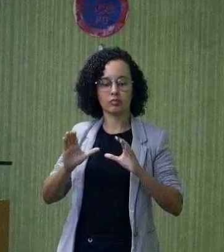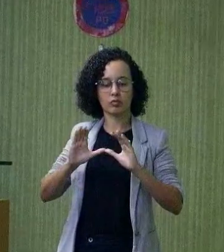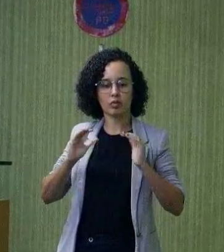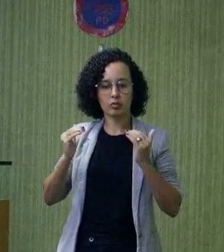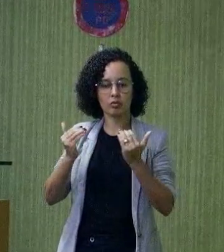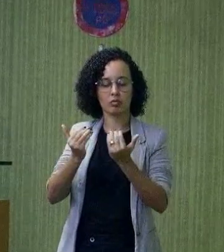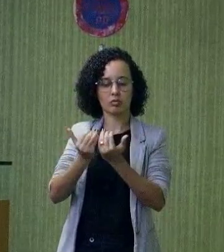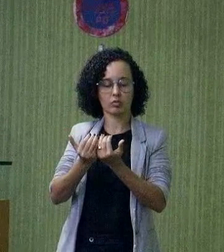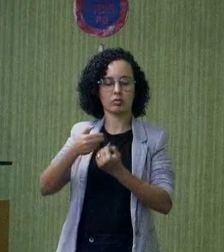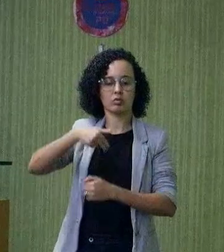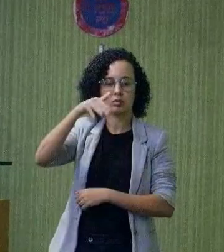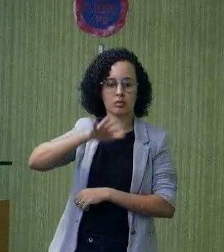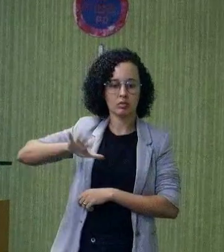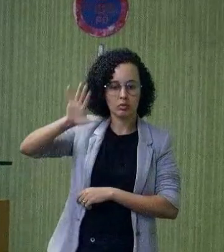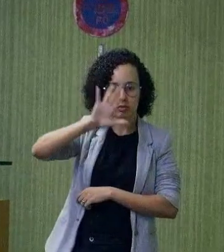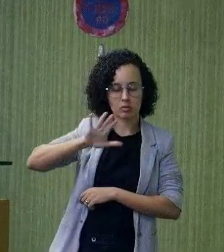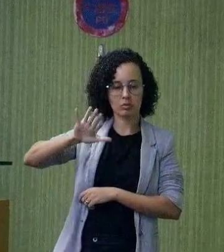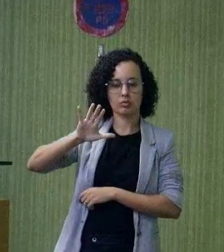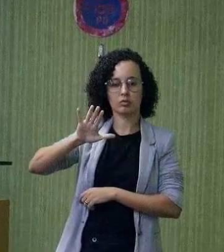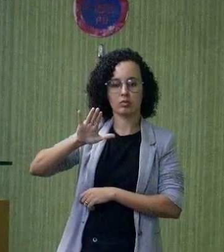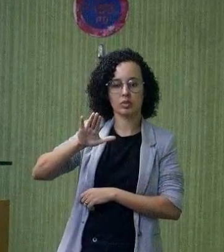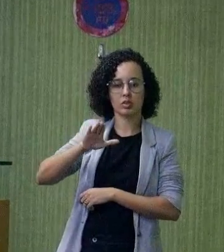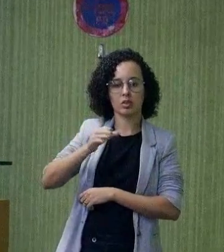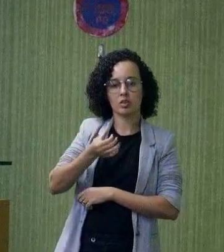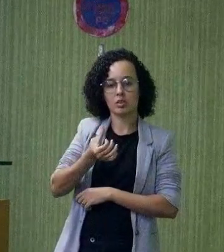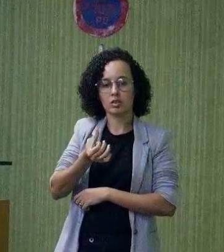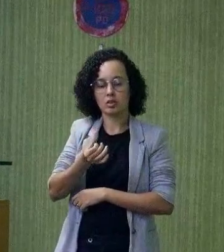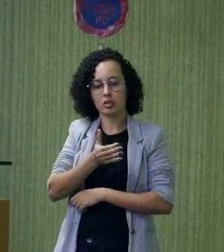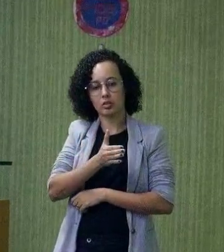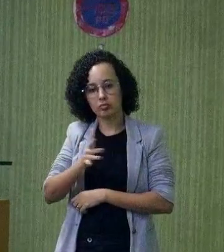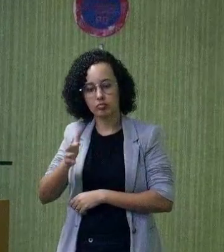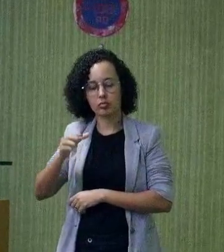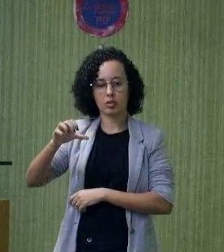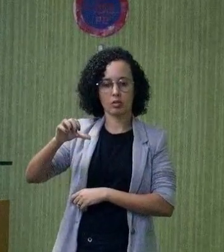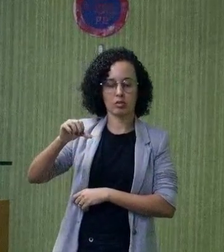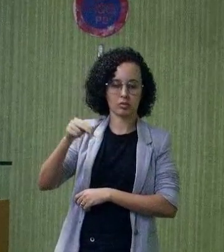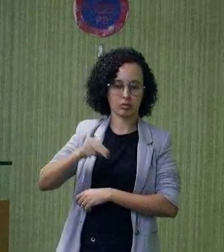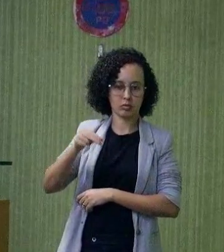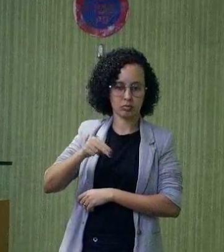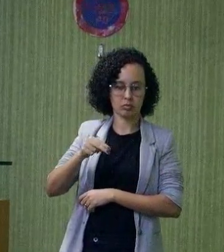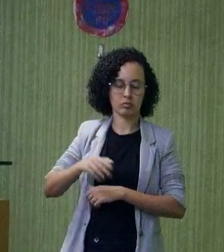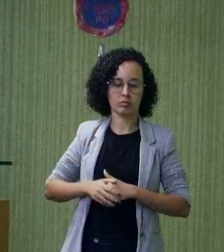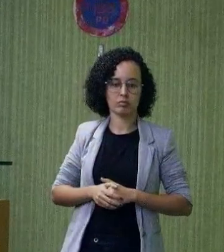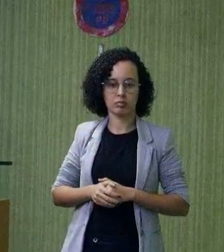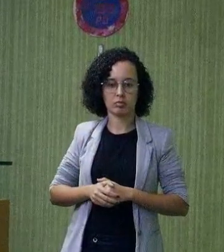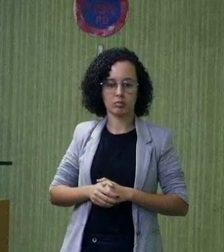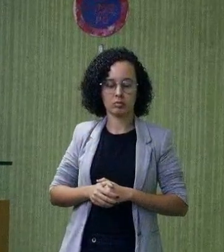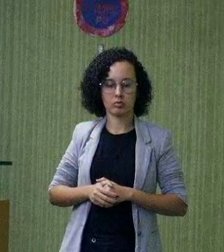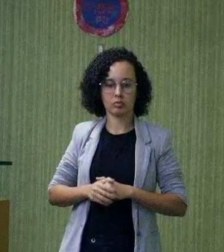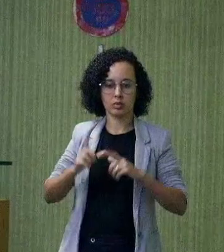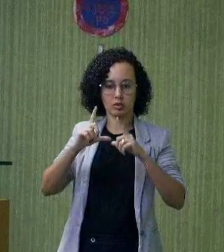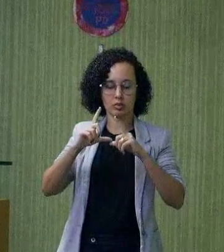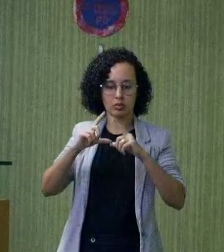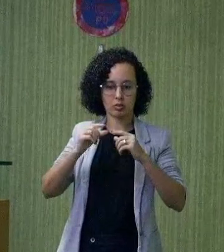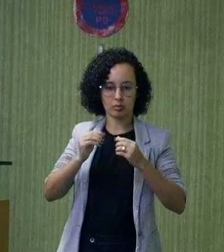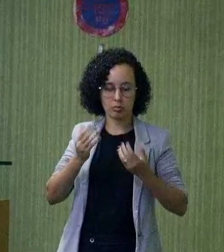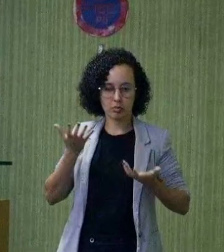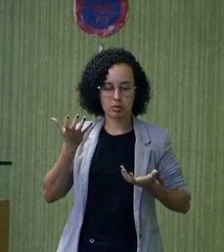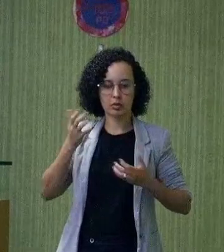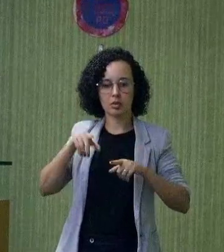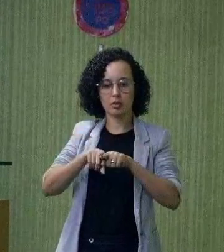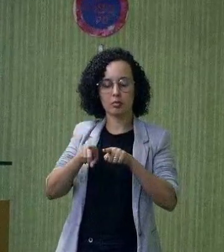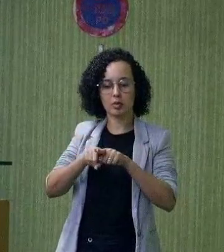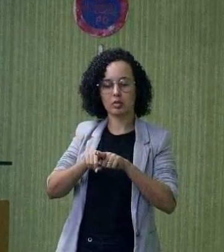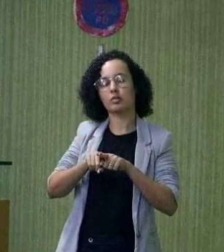realizaram de 6 a 19 de novembro e culminou na conferência aqui em Brasília na Universidade de Brasília da conferência